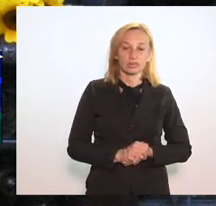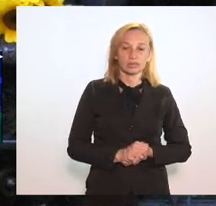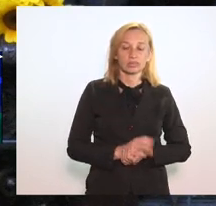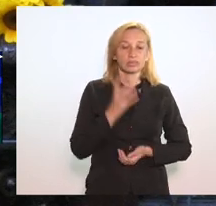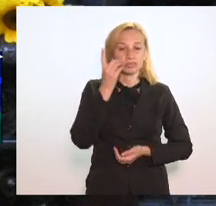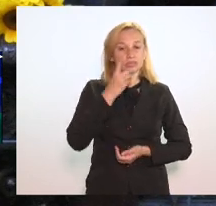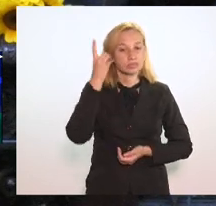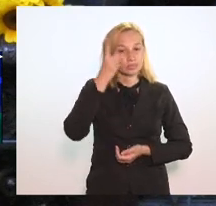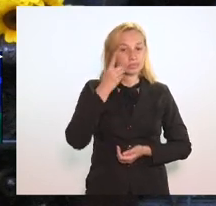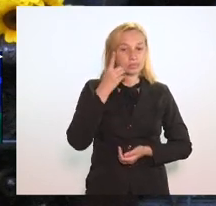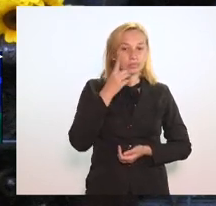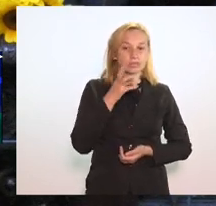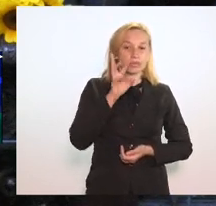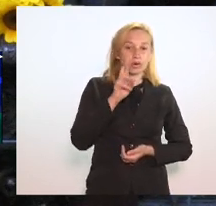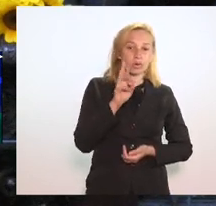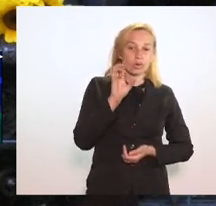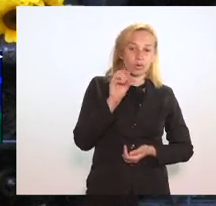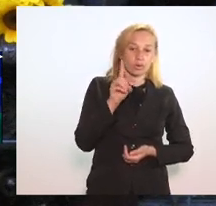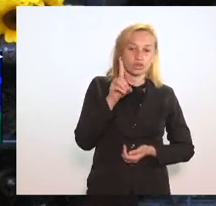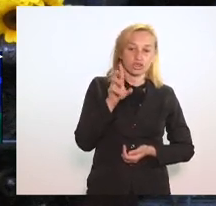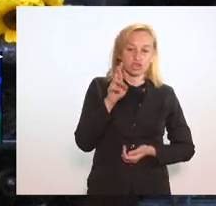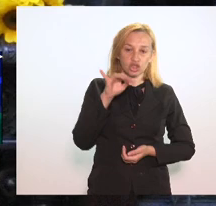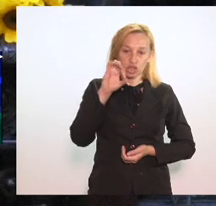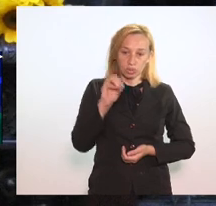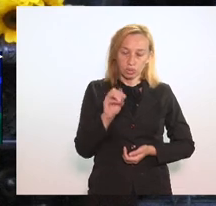o deputado Rodrigo Bacelar